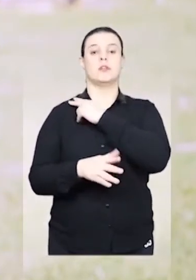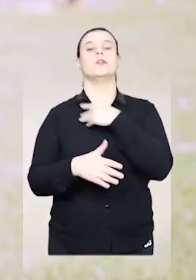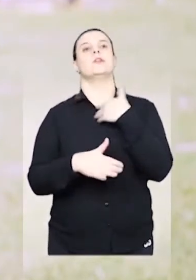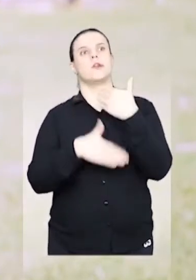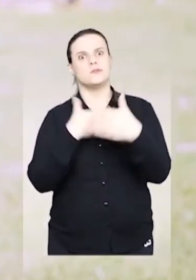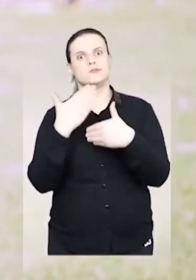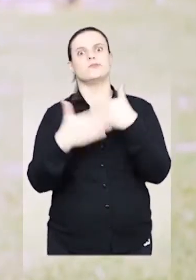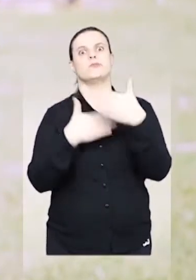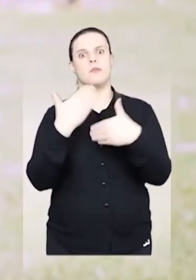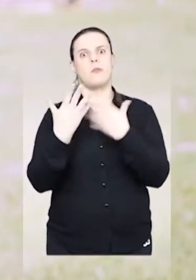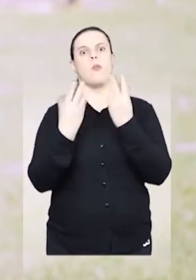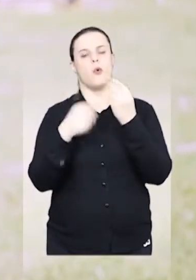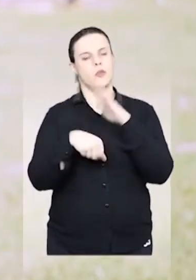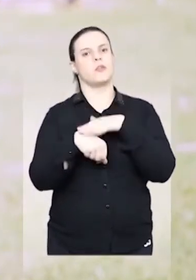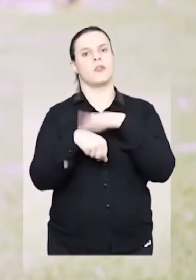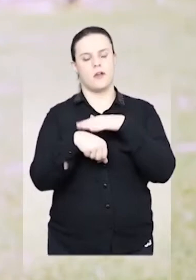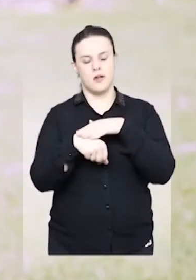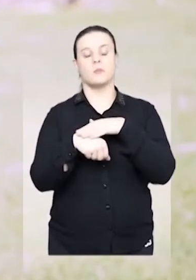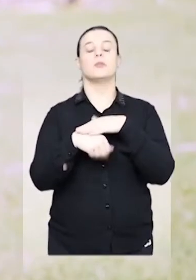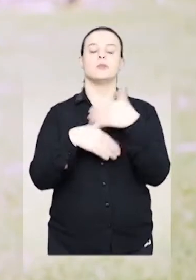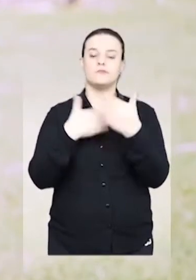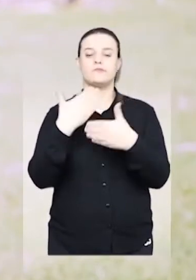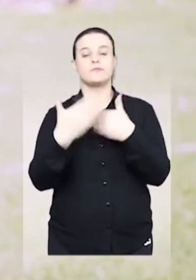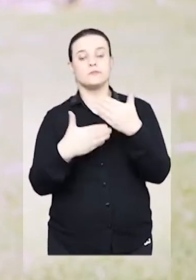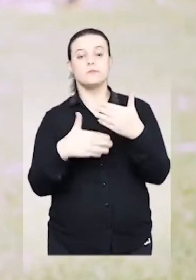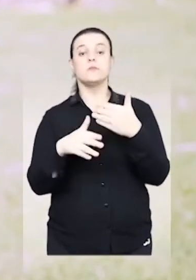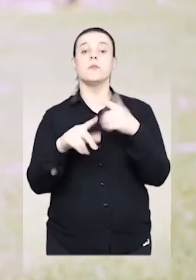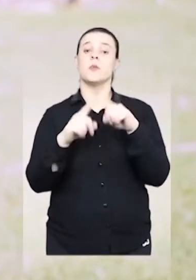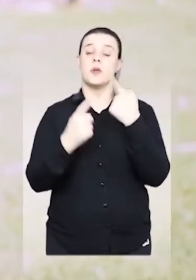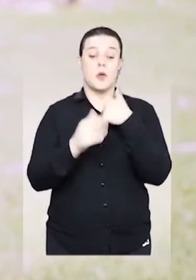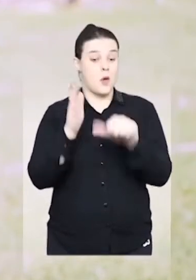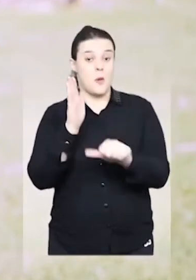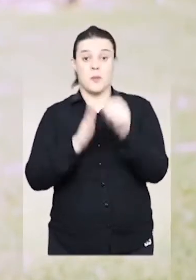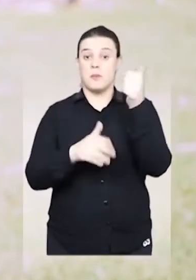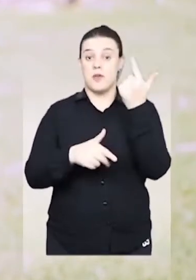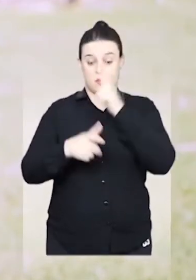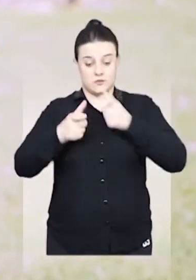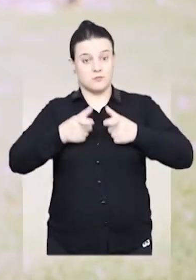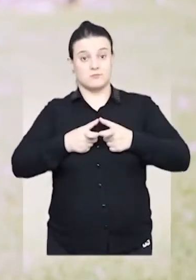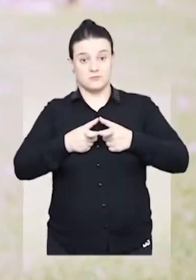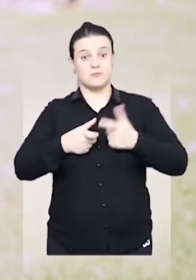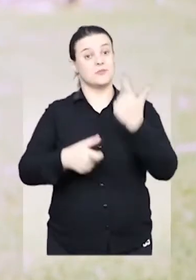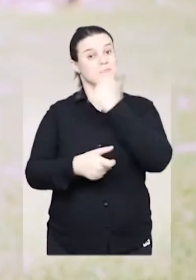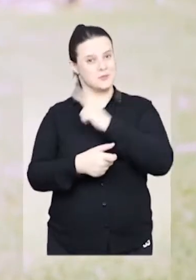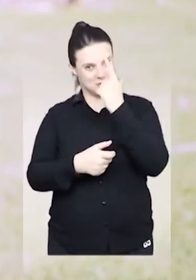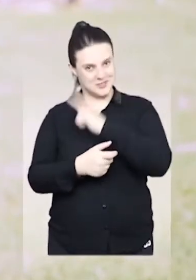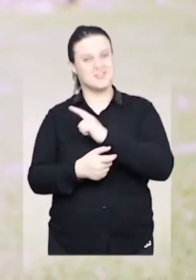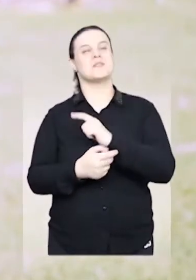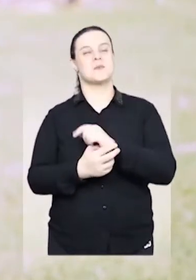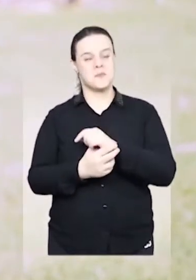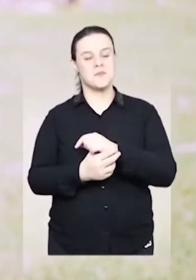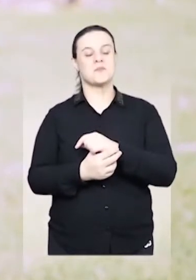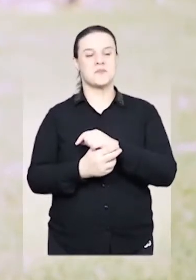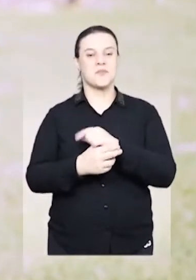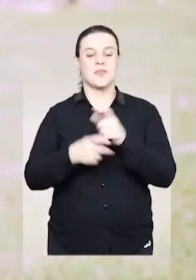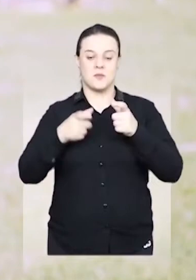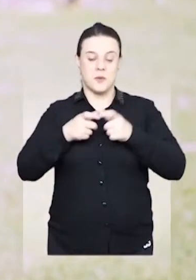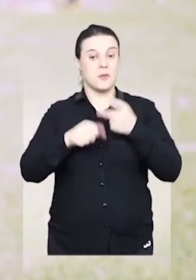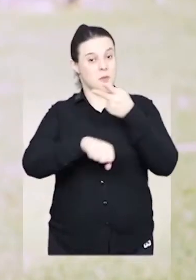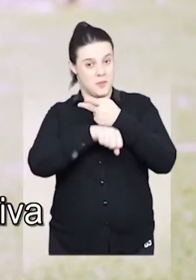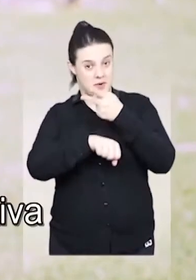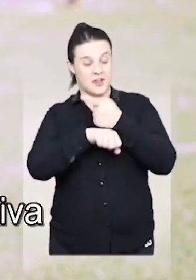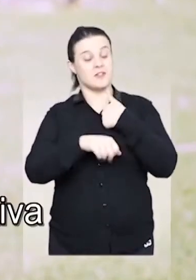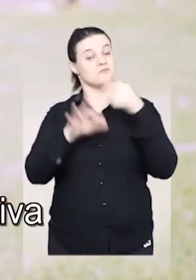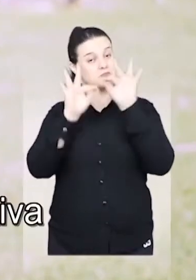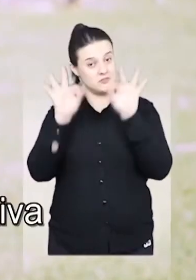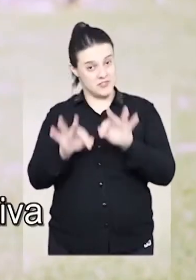depois de um bom tempo. Mas foi a minha primeira medalha de honra ao mérito, uma medalha de prata. Eu